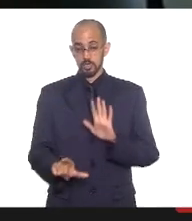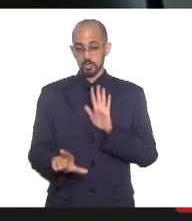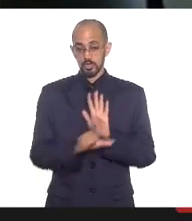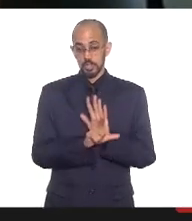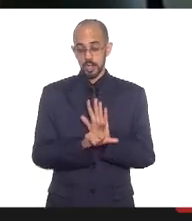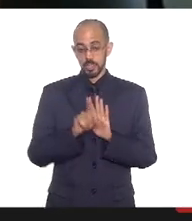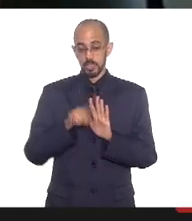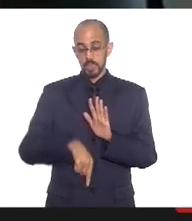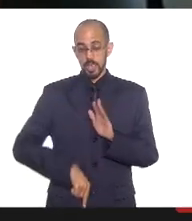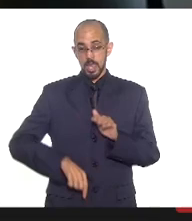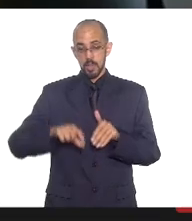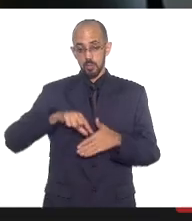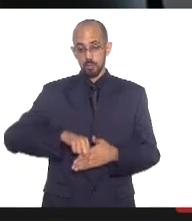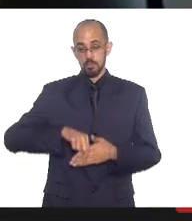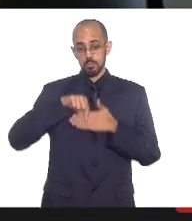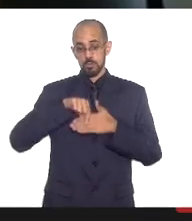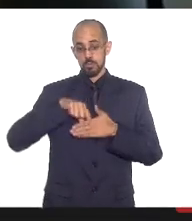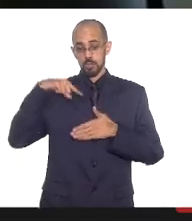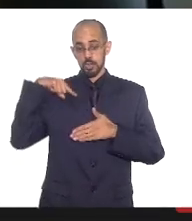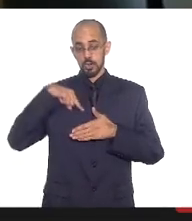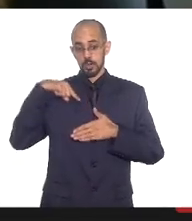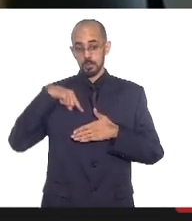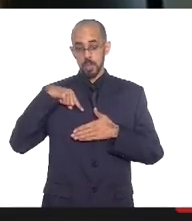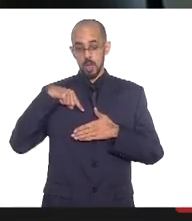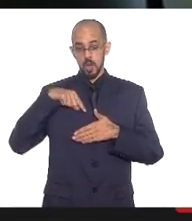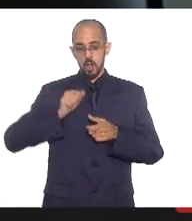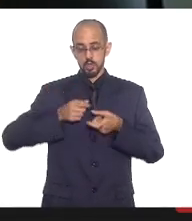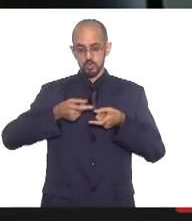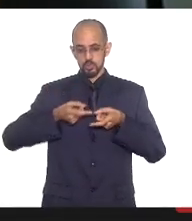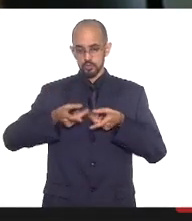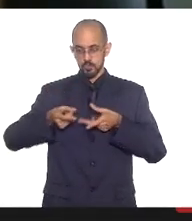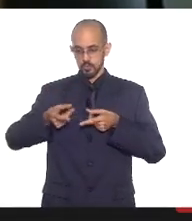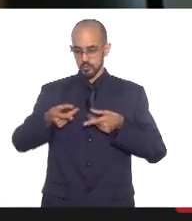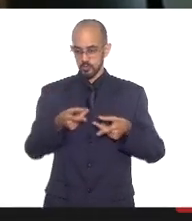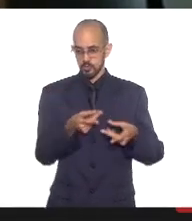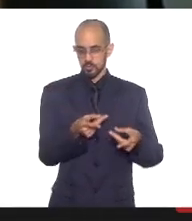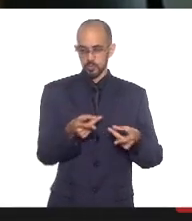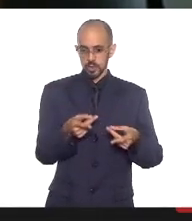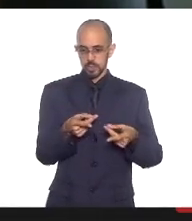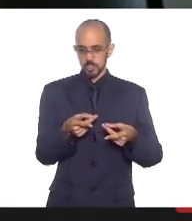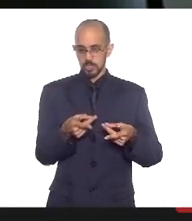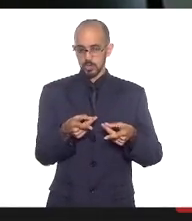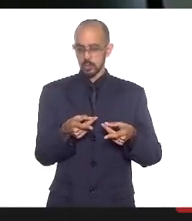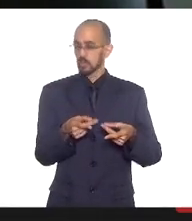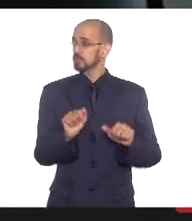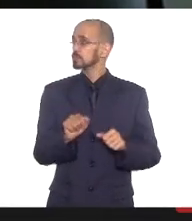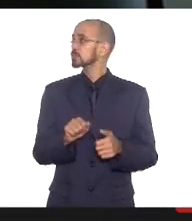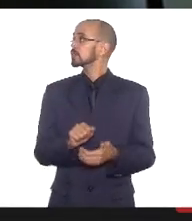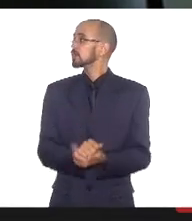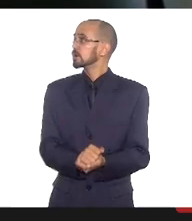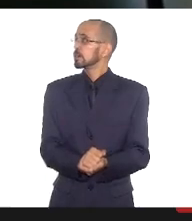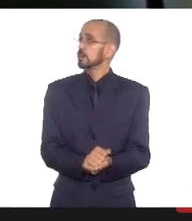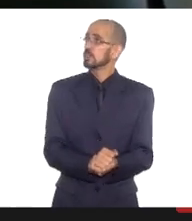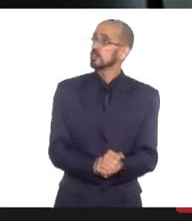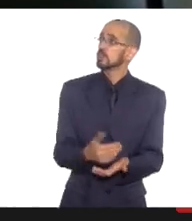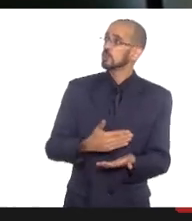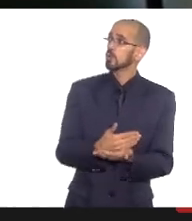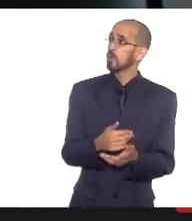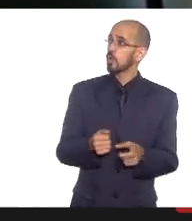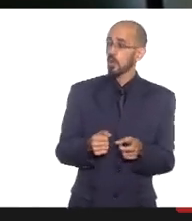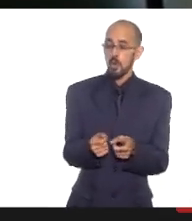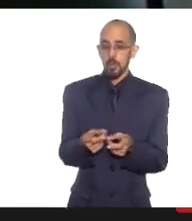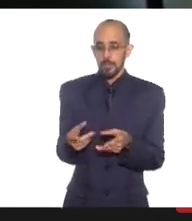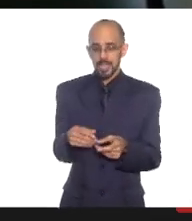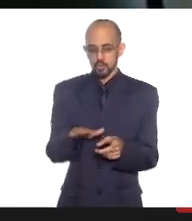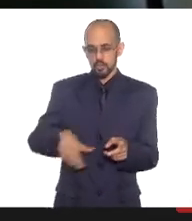o grupo prioritário os Comerciantes e Comerciários que atuam né no comércio em